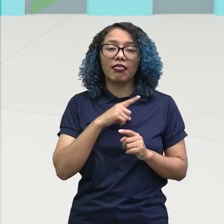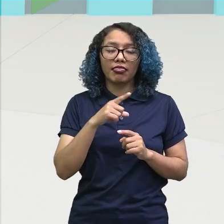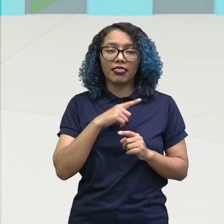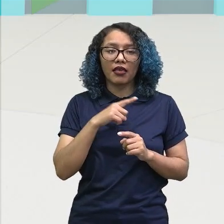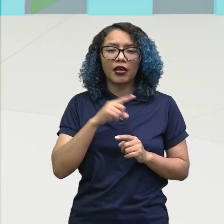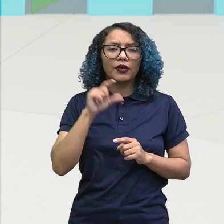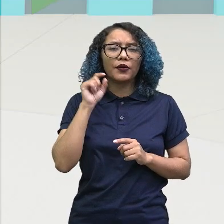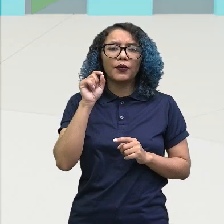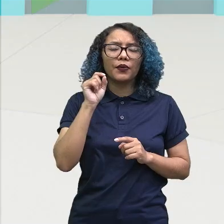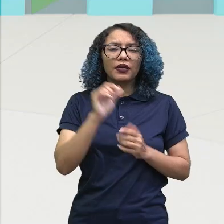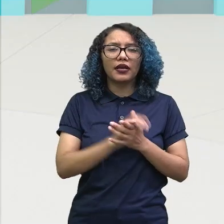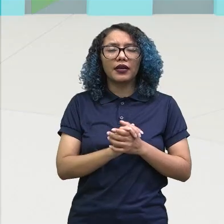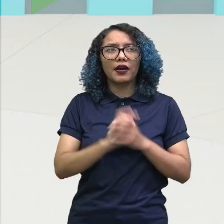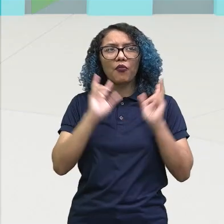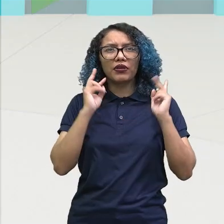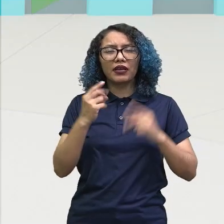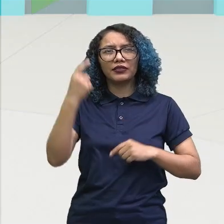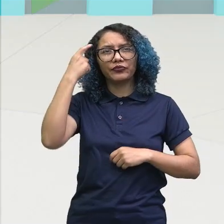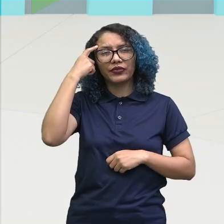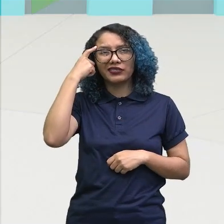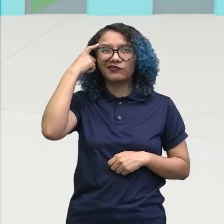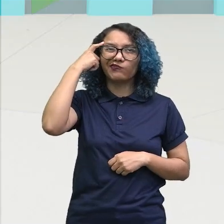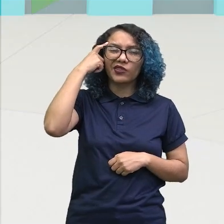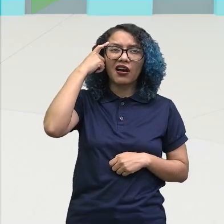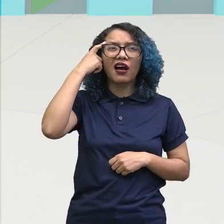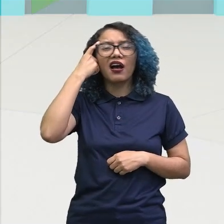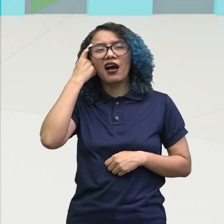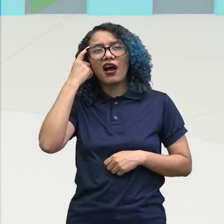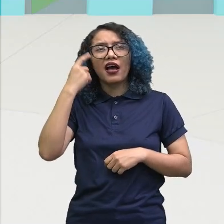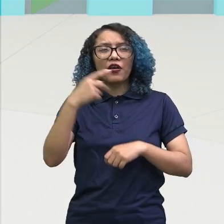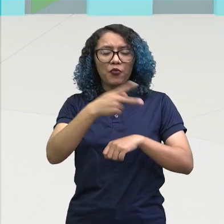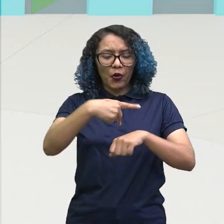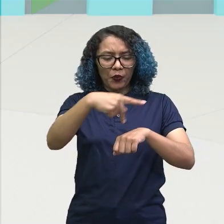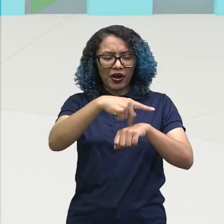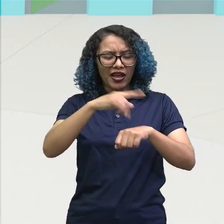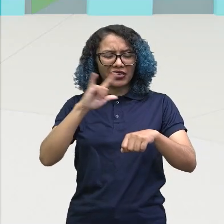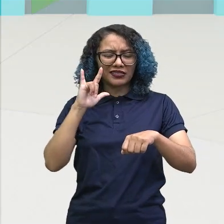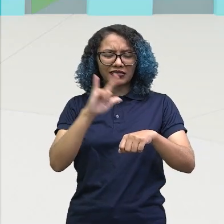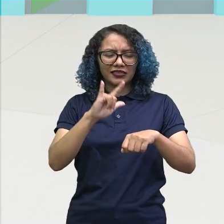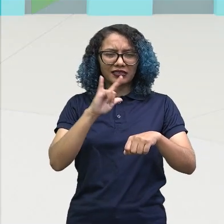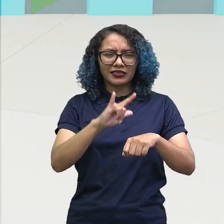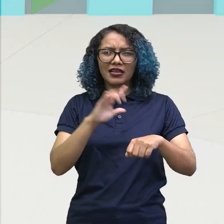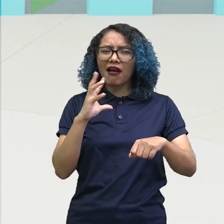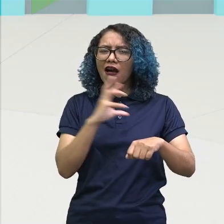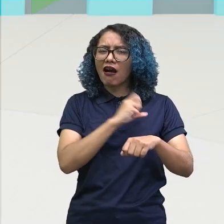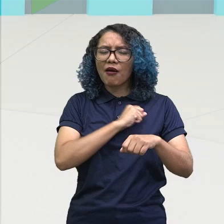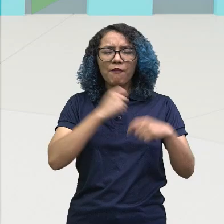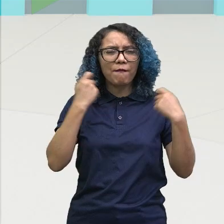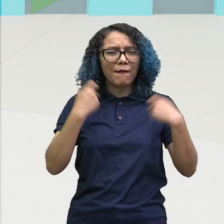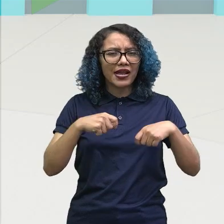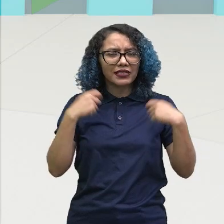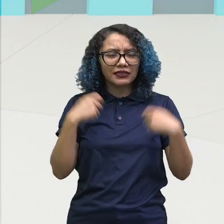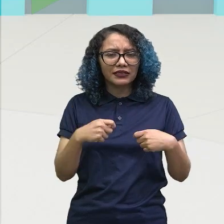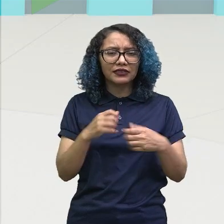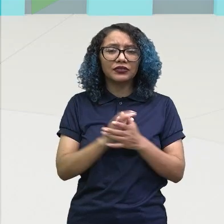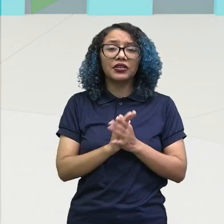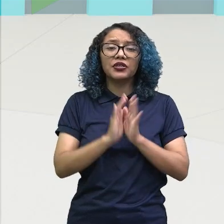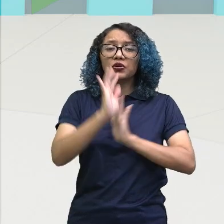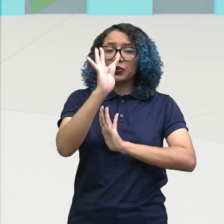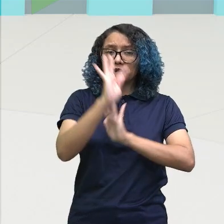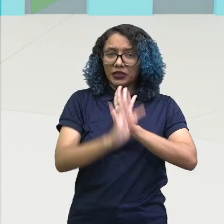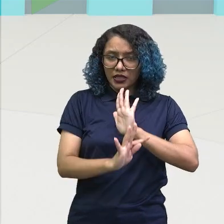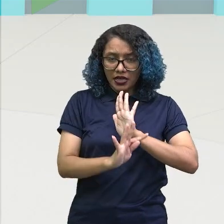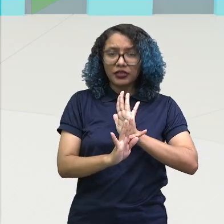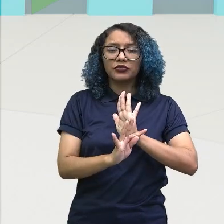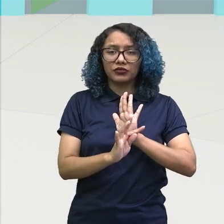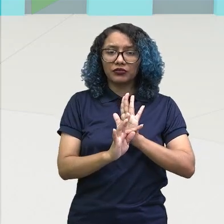vai começar a dizer assim, não, eu preciso amar a minha nação. Tanto que os textos que passam no romantismo, não é? A